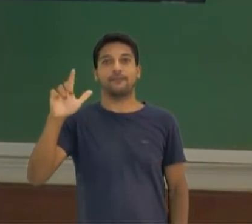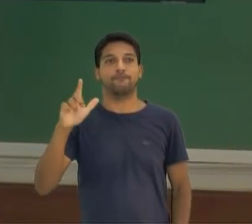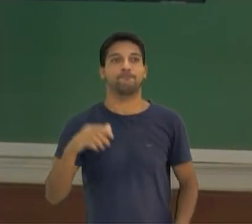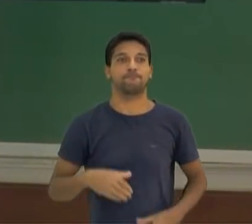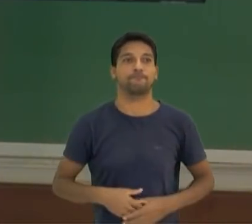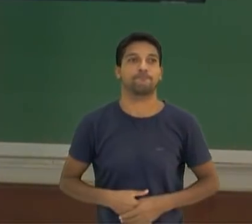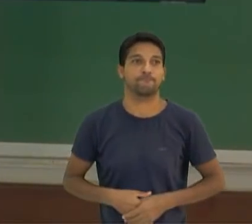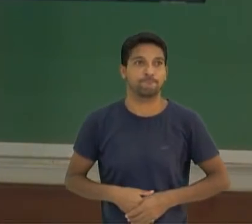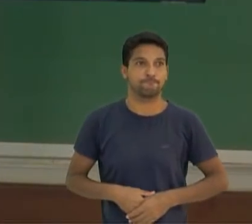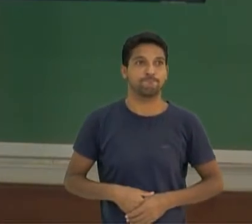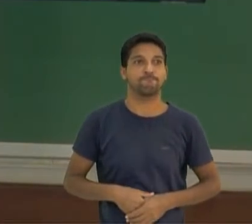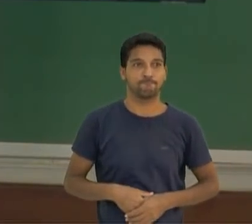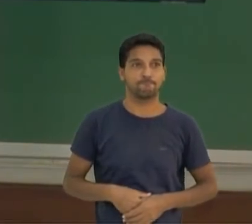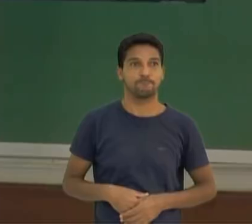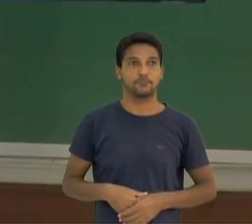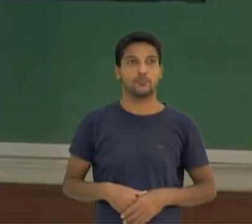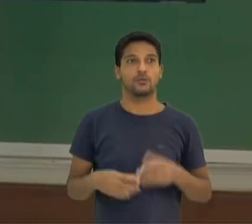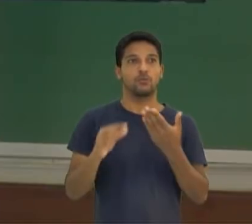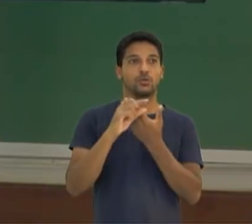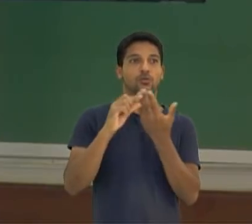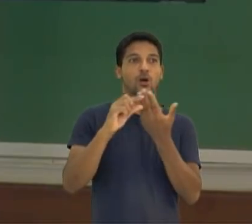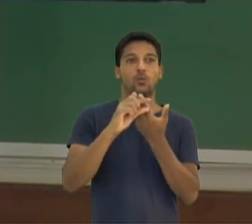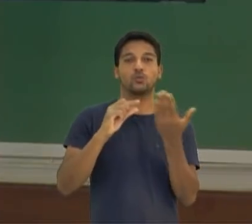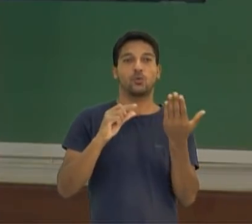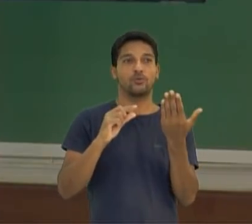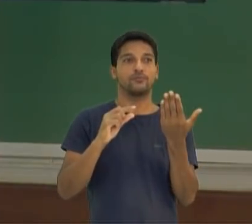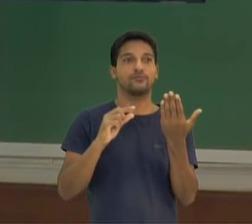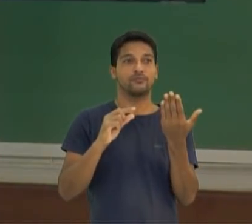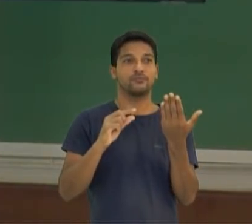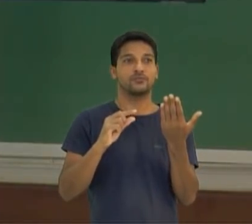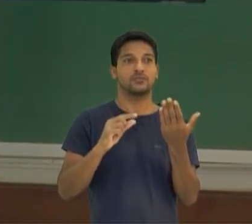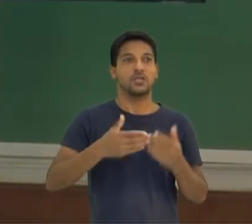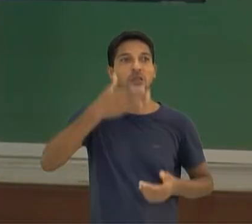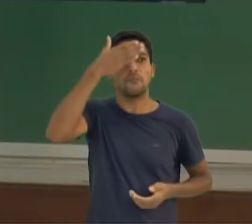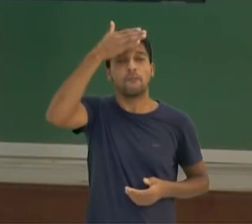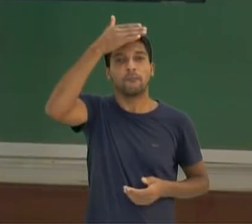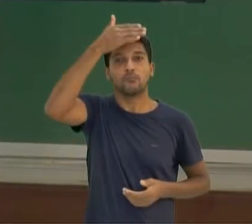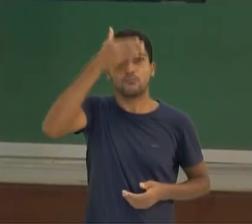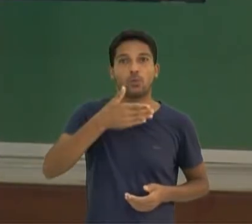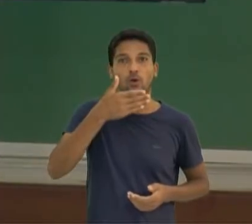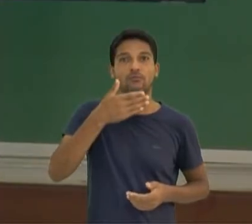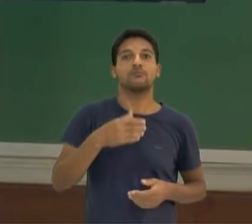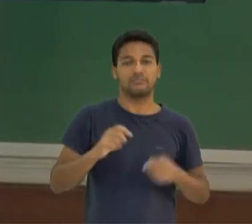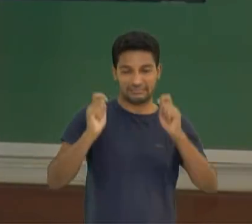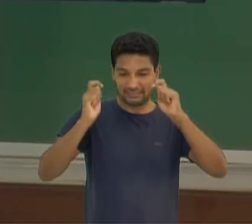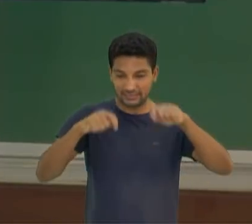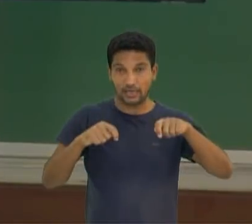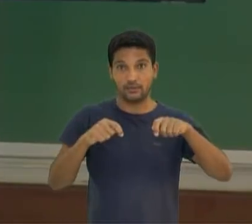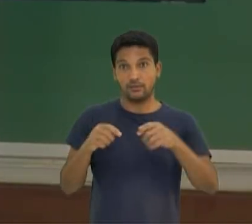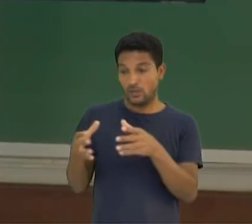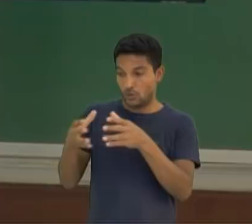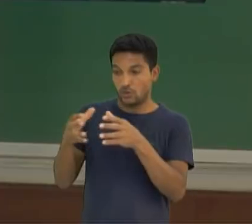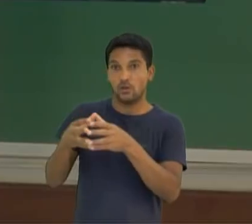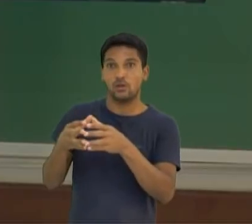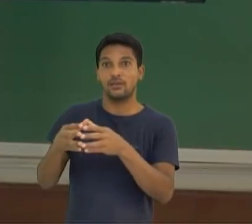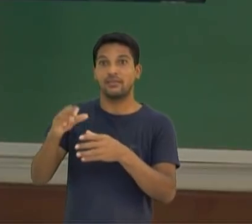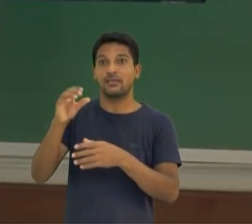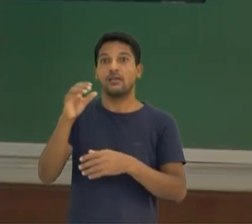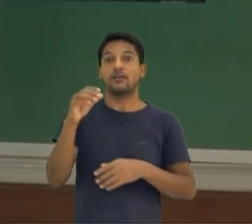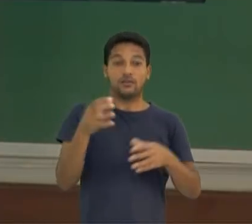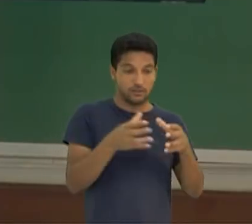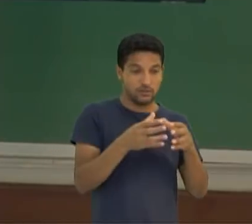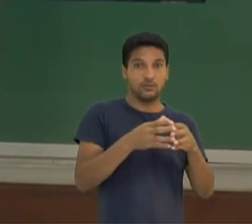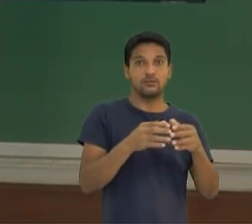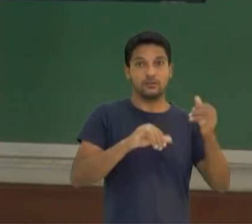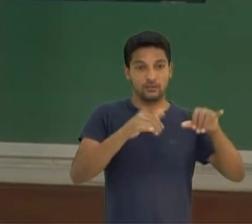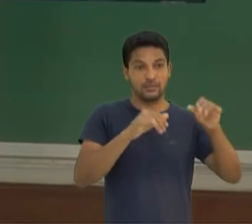o Wöhler comprovou, né, cientificamente que sim, é possível sintetizar compostos orgânicos